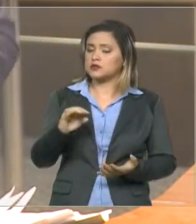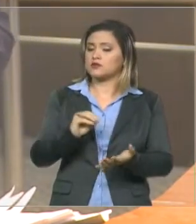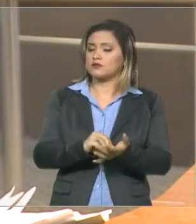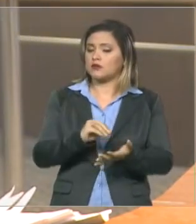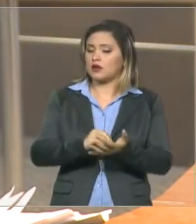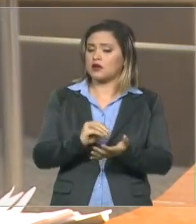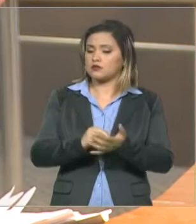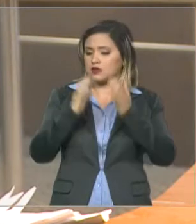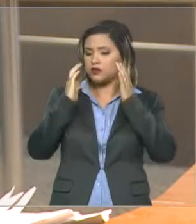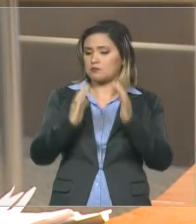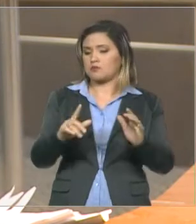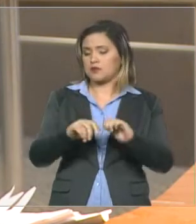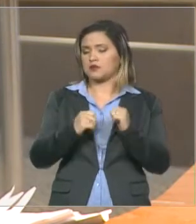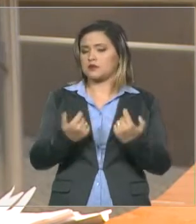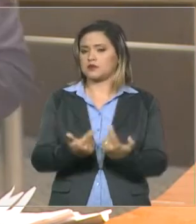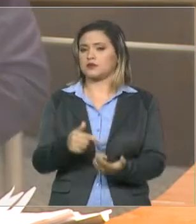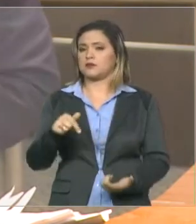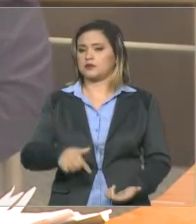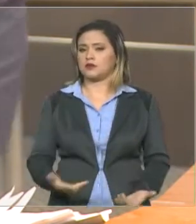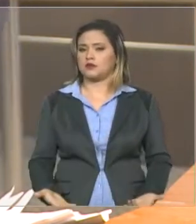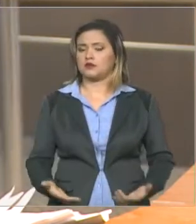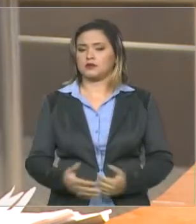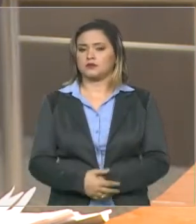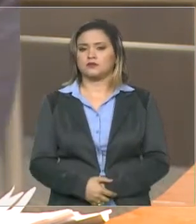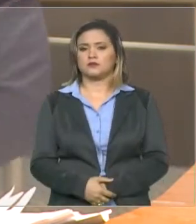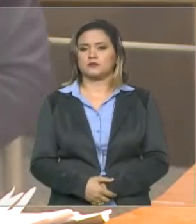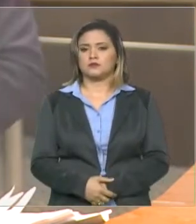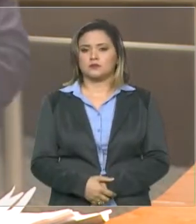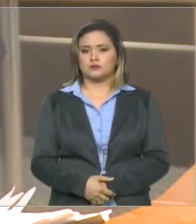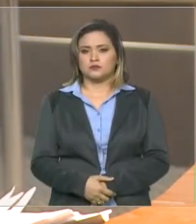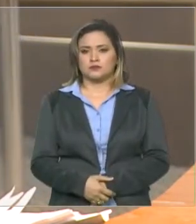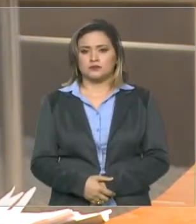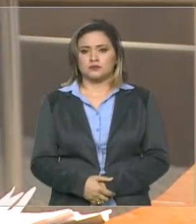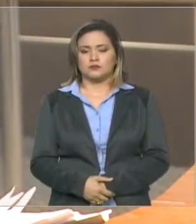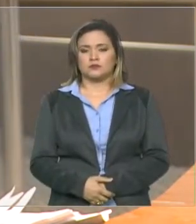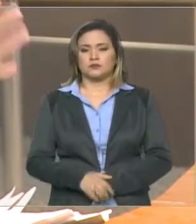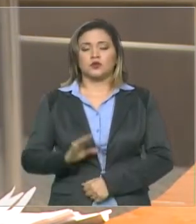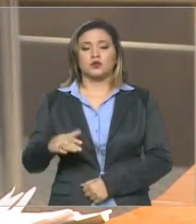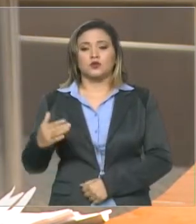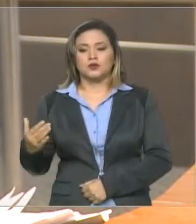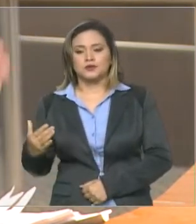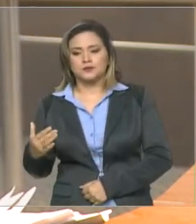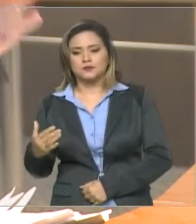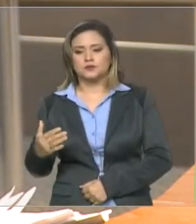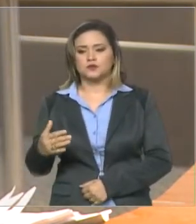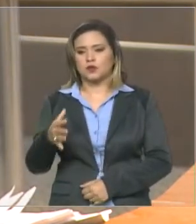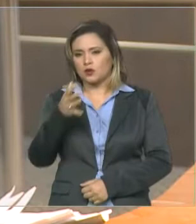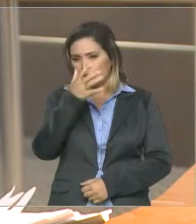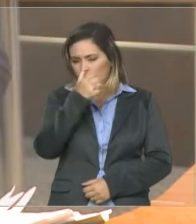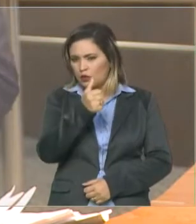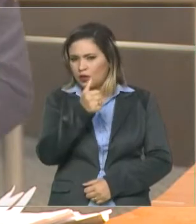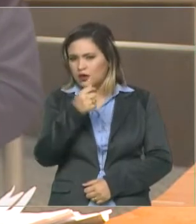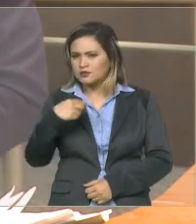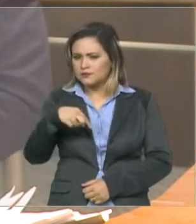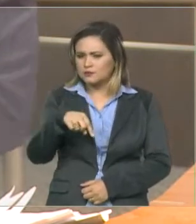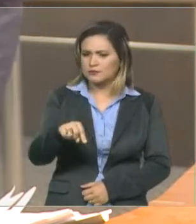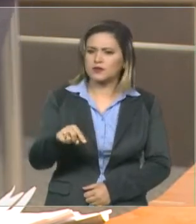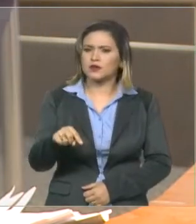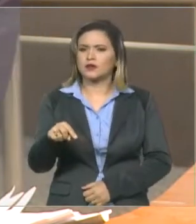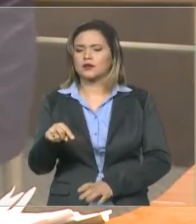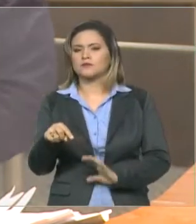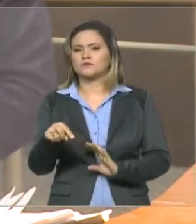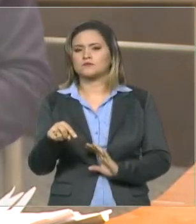já estávamos prestes a ir para o clube do Maiobão, o clube dos servidores da casa,